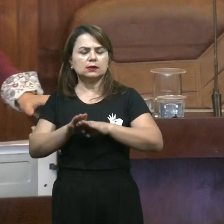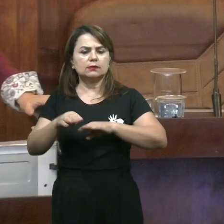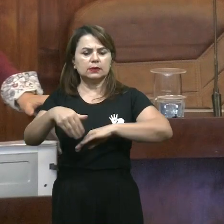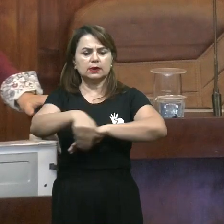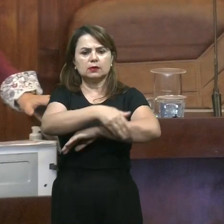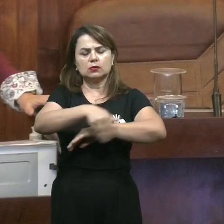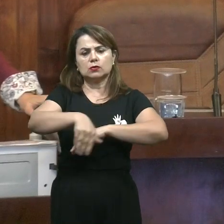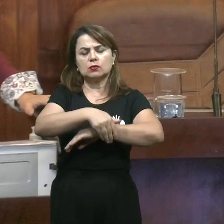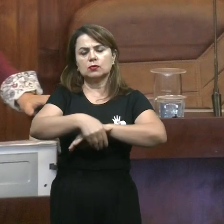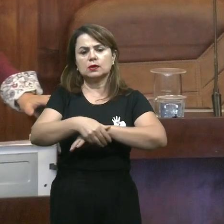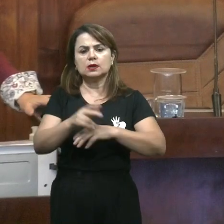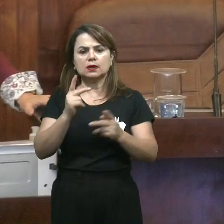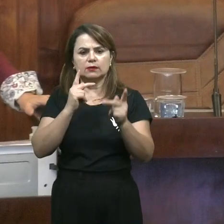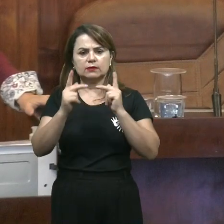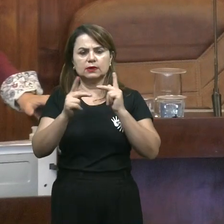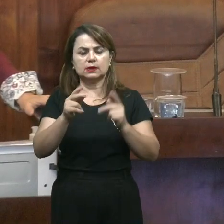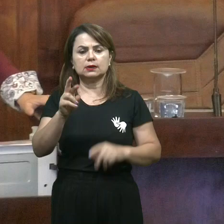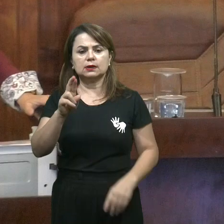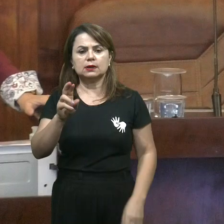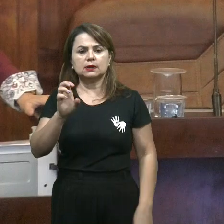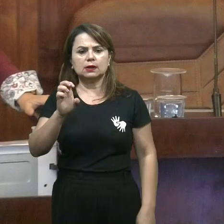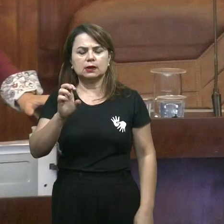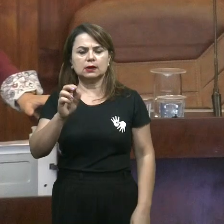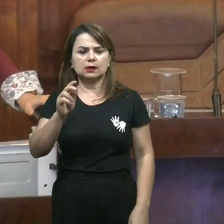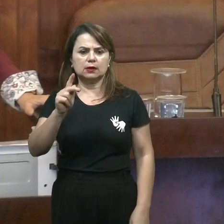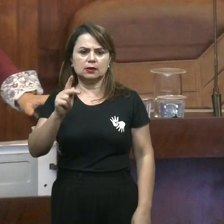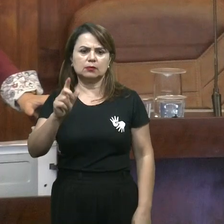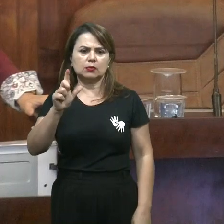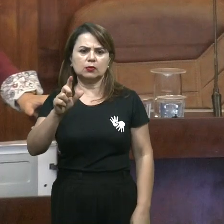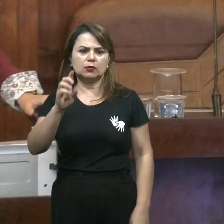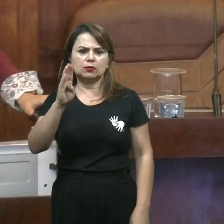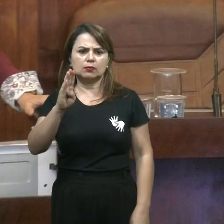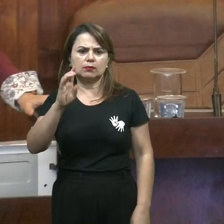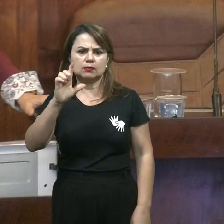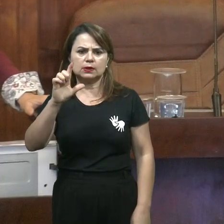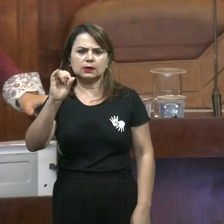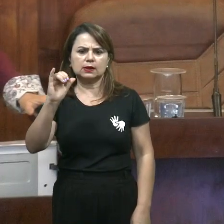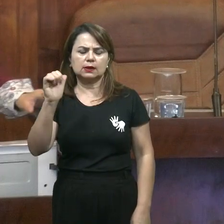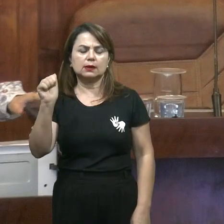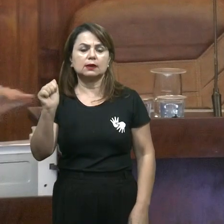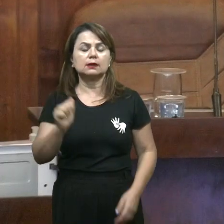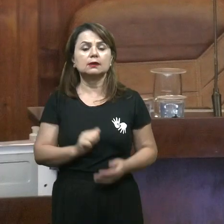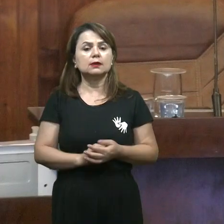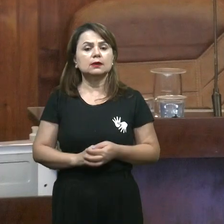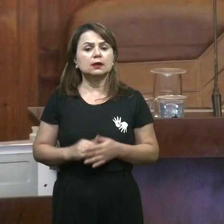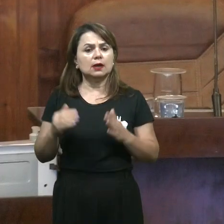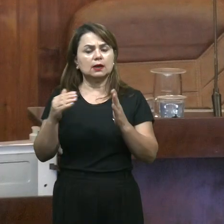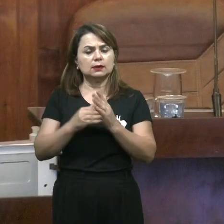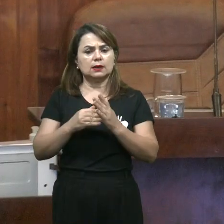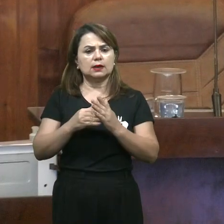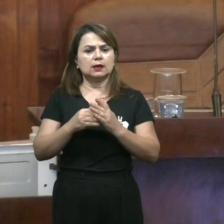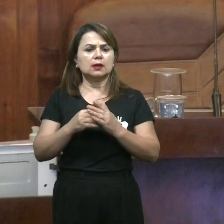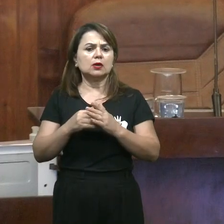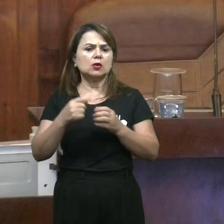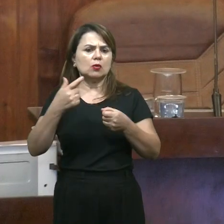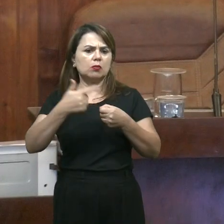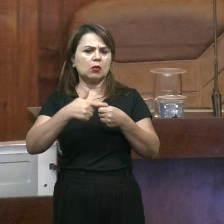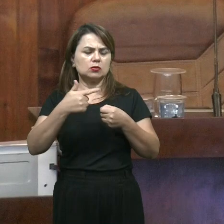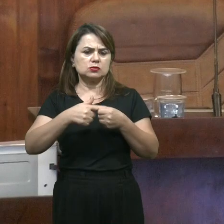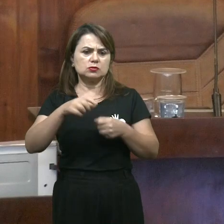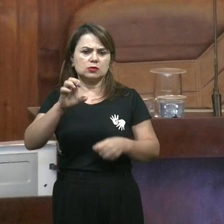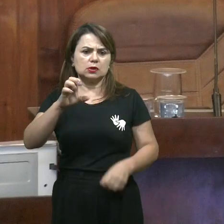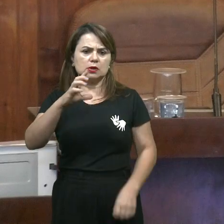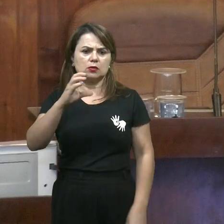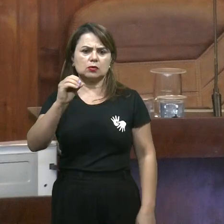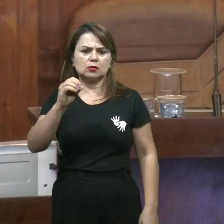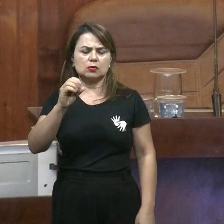Avenida República, no trecho que inicia o cruzamento na Avenida João Martins Coelho, até o posto ecológico, no início da Padre